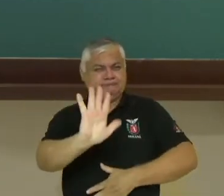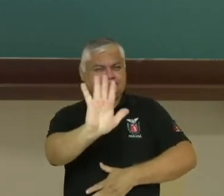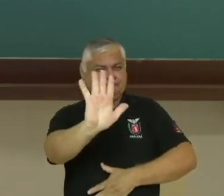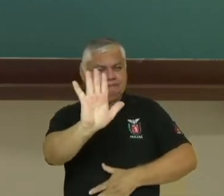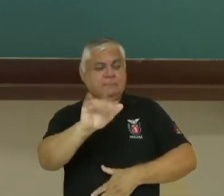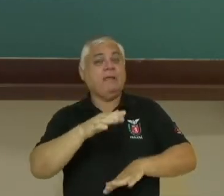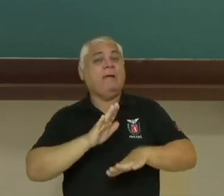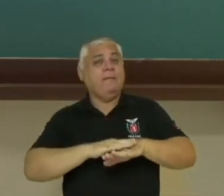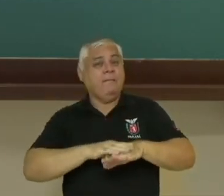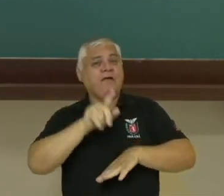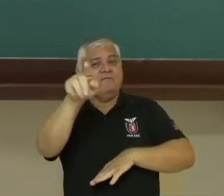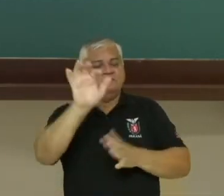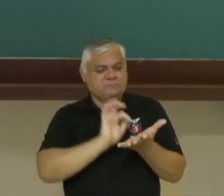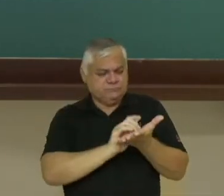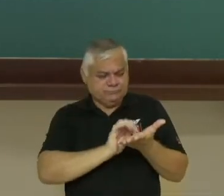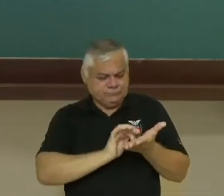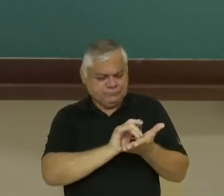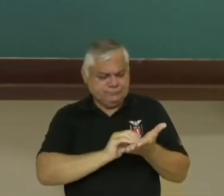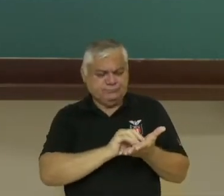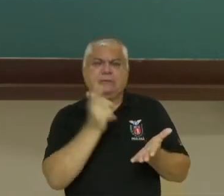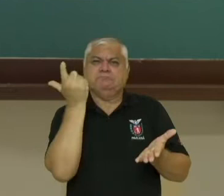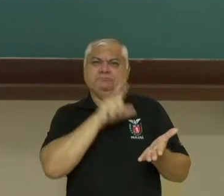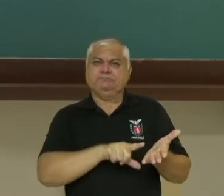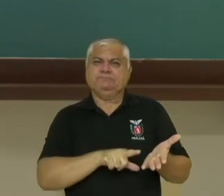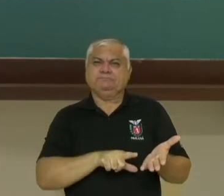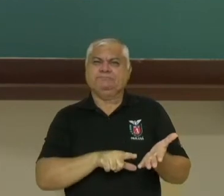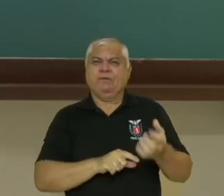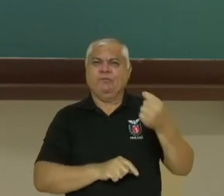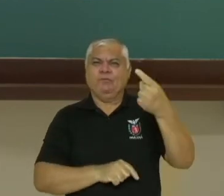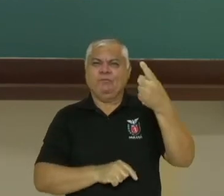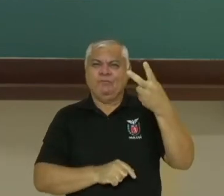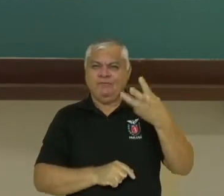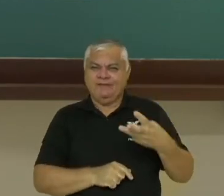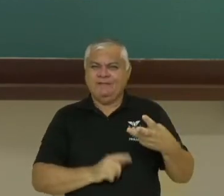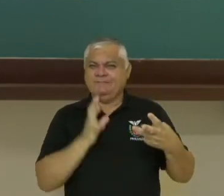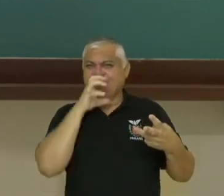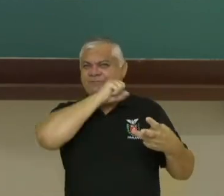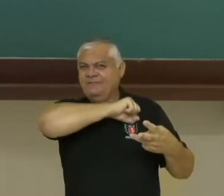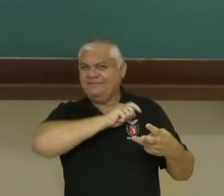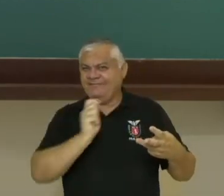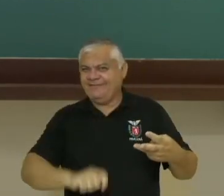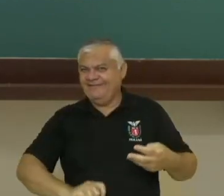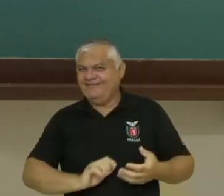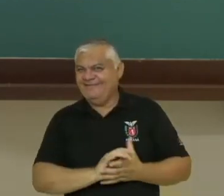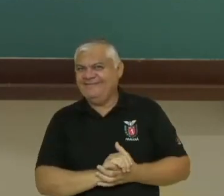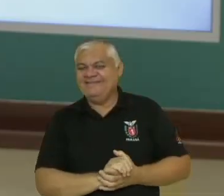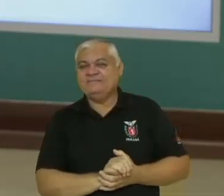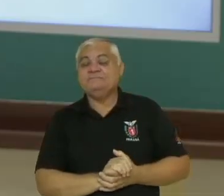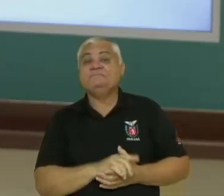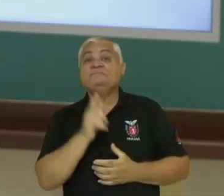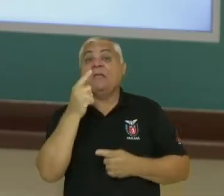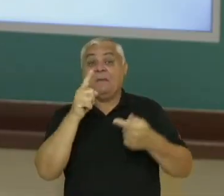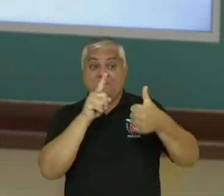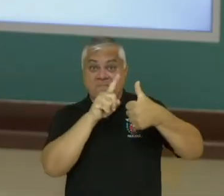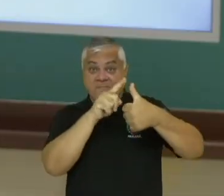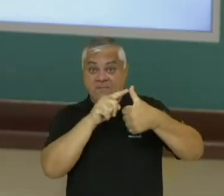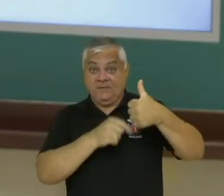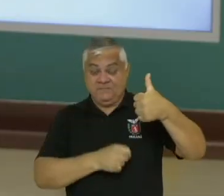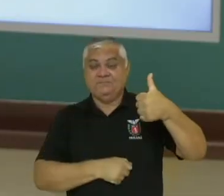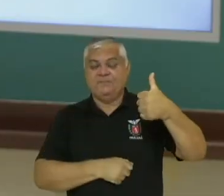aí que com uma calculadora você já matou isso aqui bem facinho aí, certo? Então vejam, um avião que